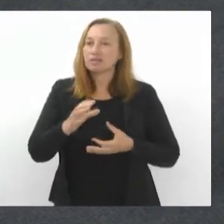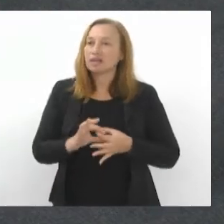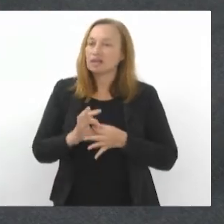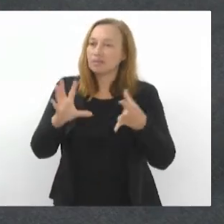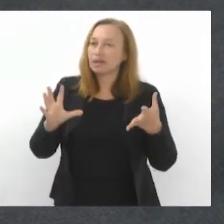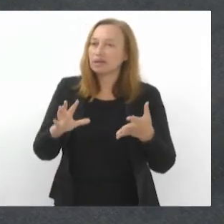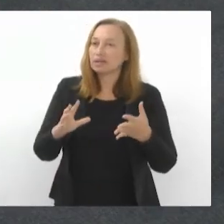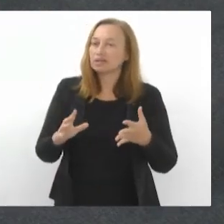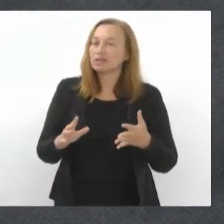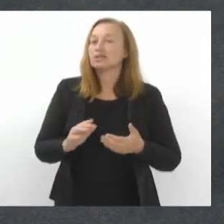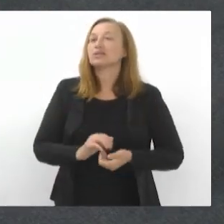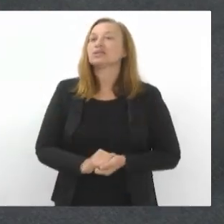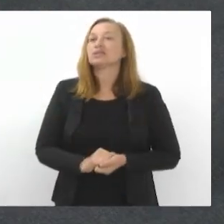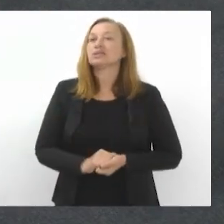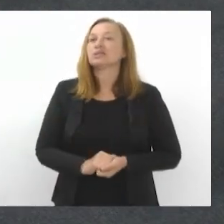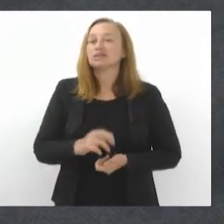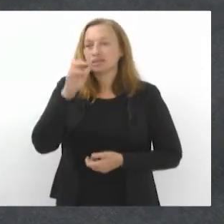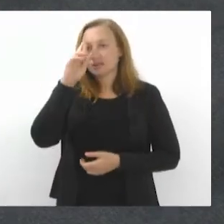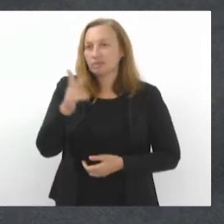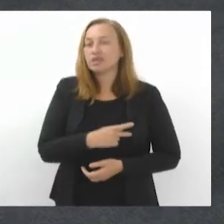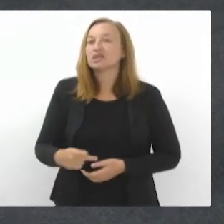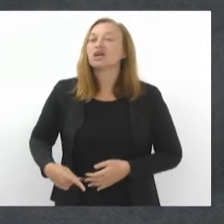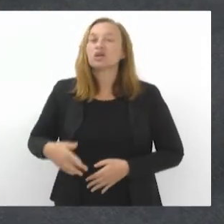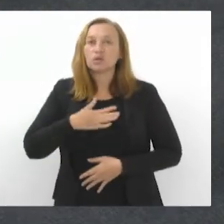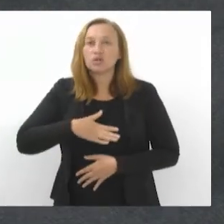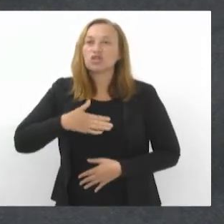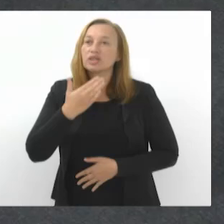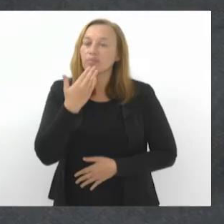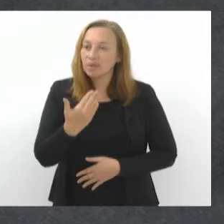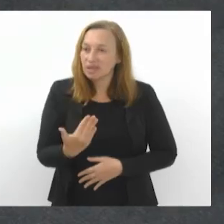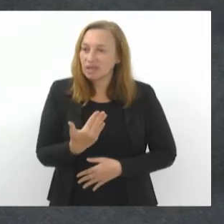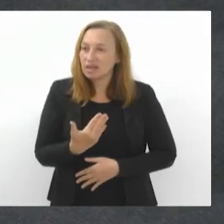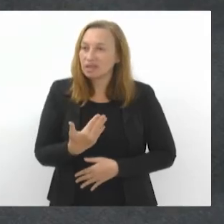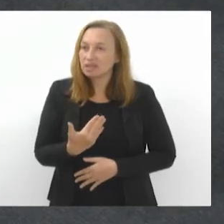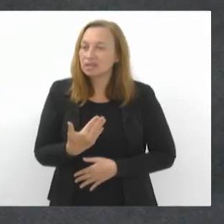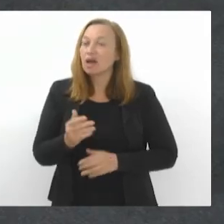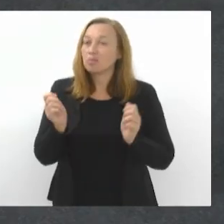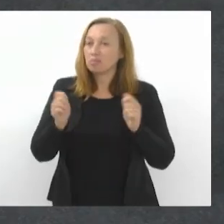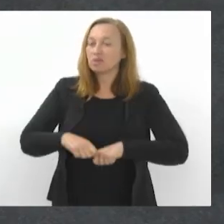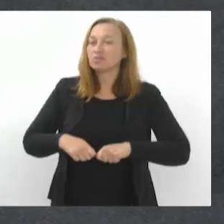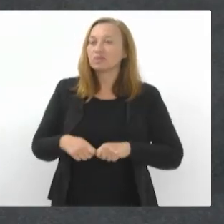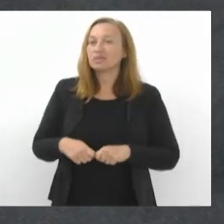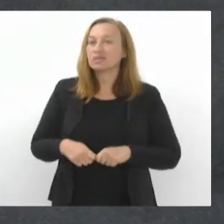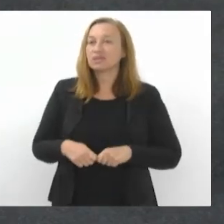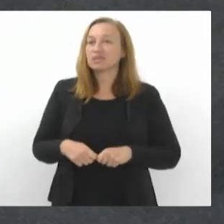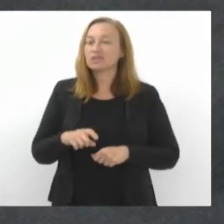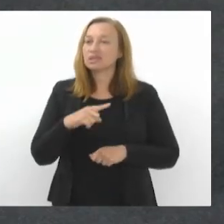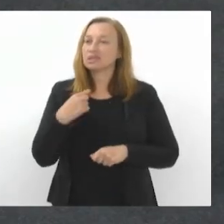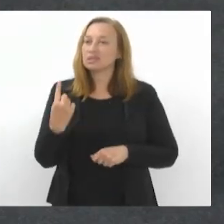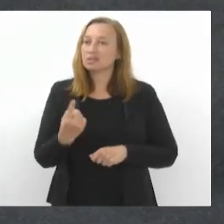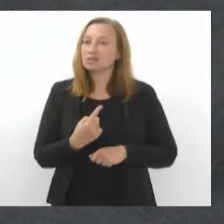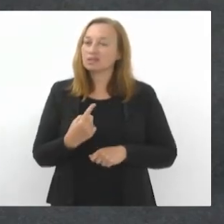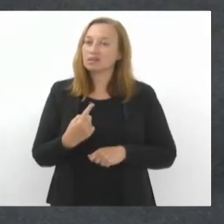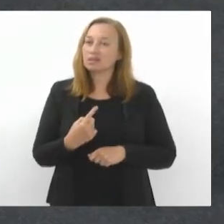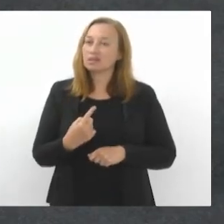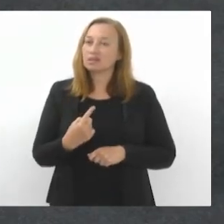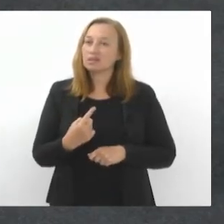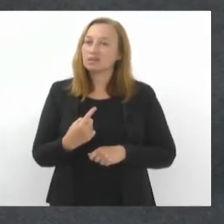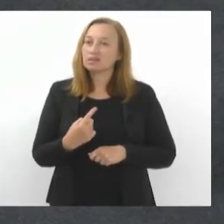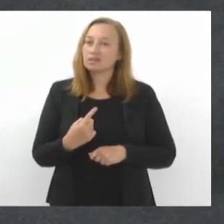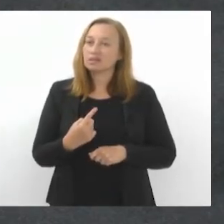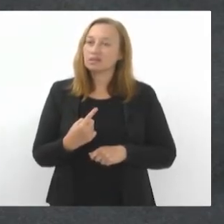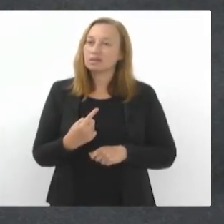disponível na nossa página. E, senhor presidente, já gostaria de solicitar a possibilidade da gente disponibilizar